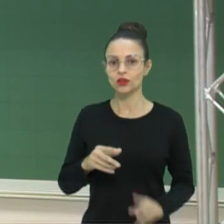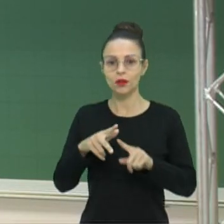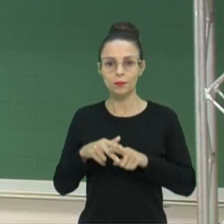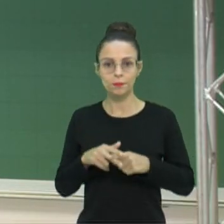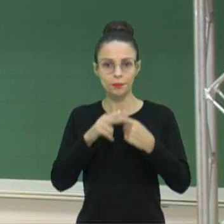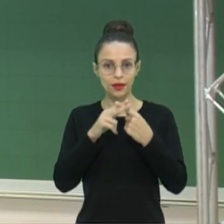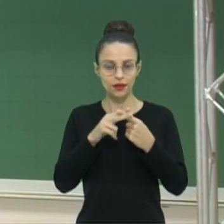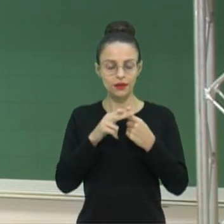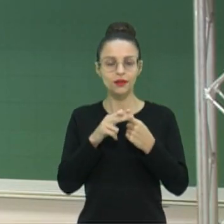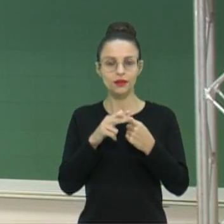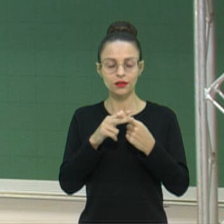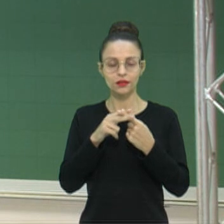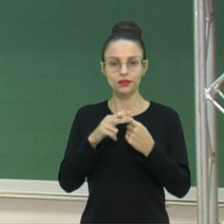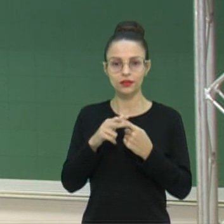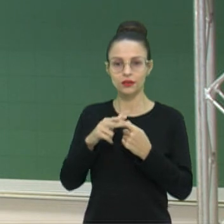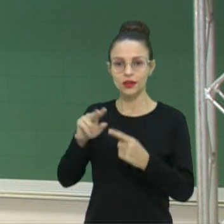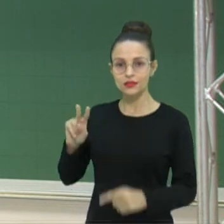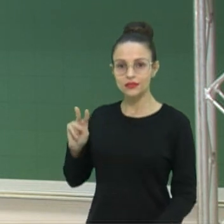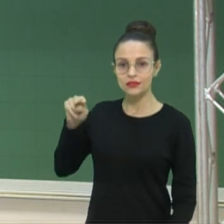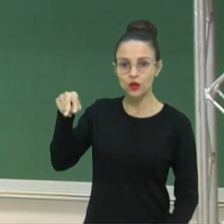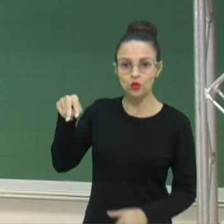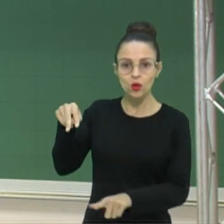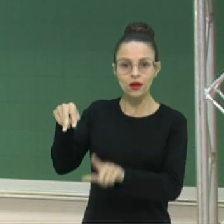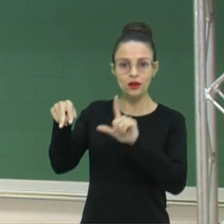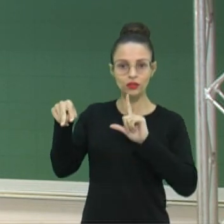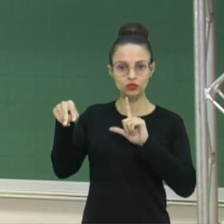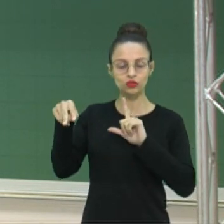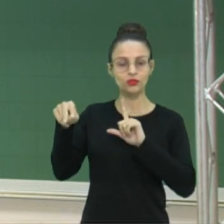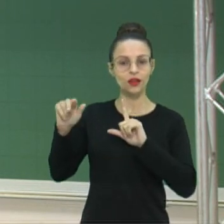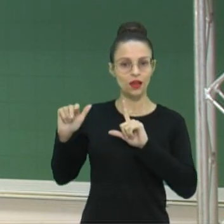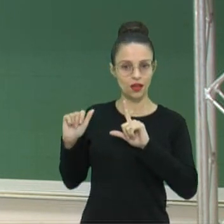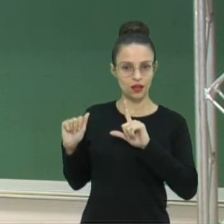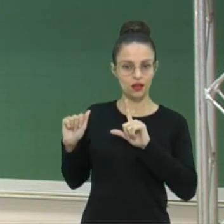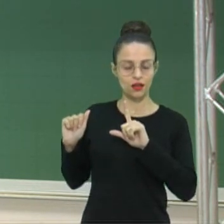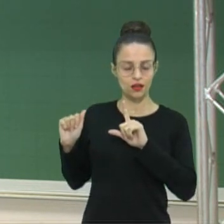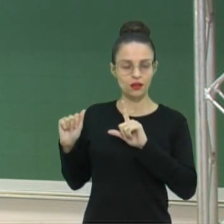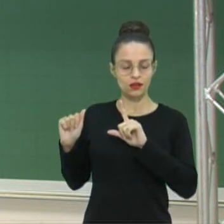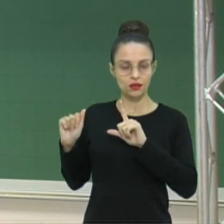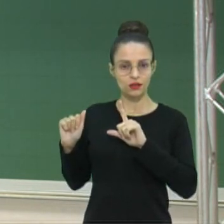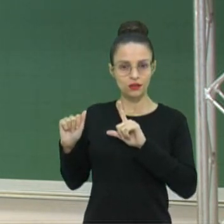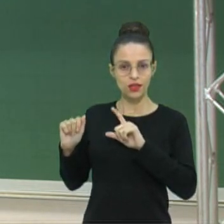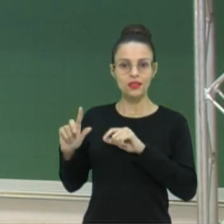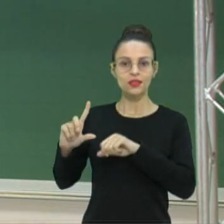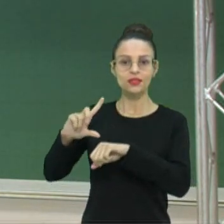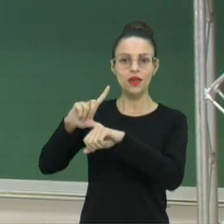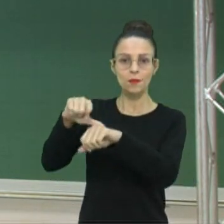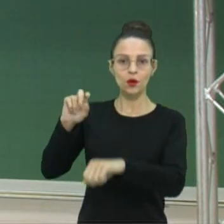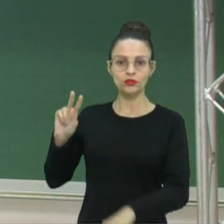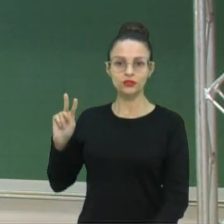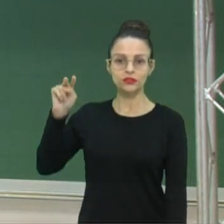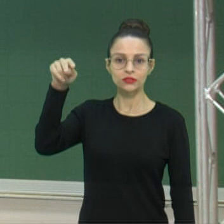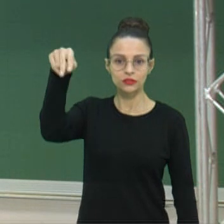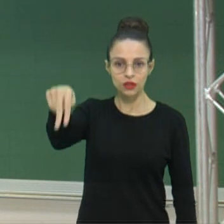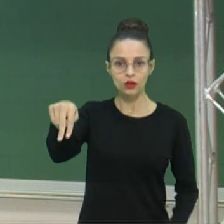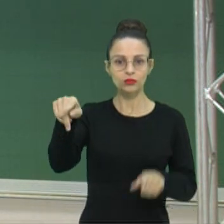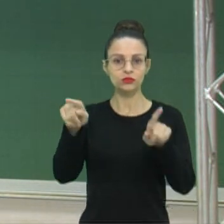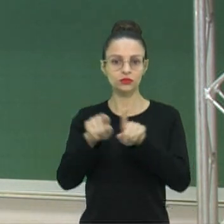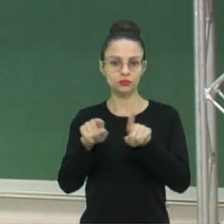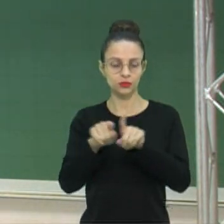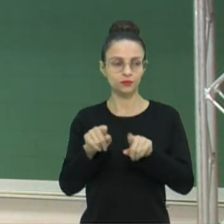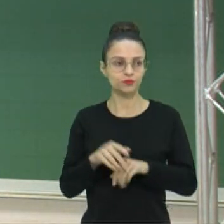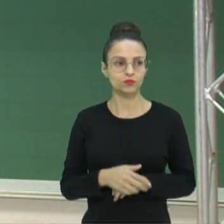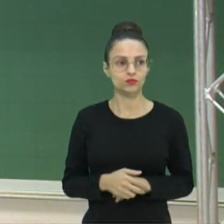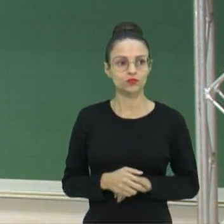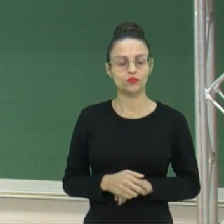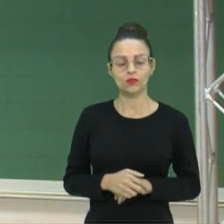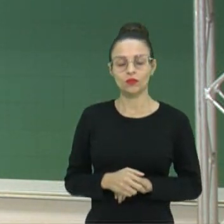né, antes do salto, eu vou chamar de A, vai ser igual à energia mecânica, né, após o salto, ou seja, quando ele está lá em cima.